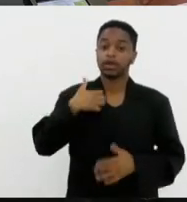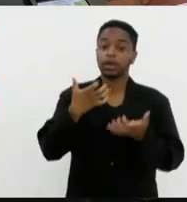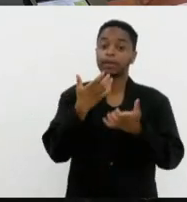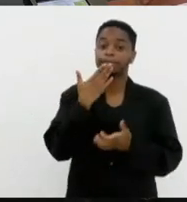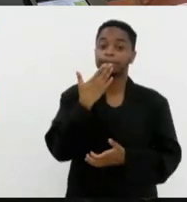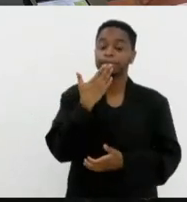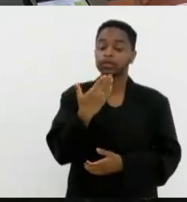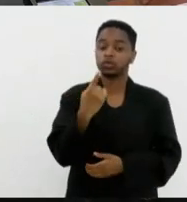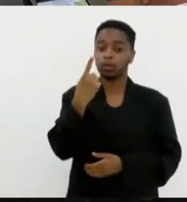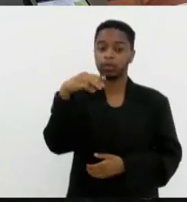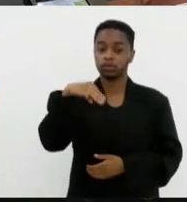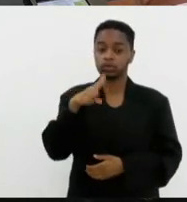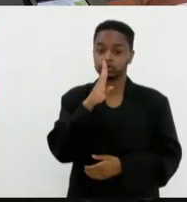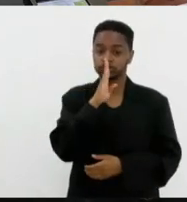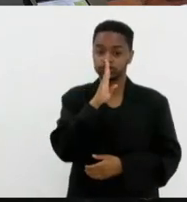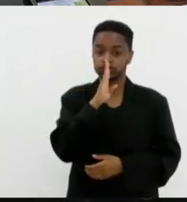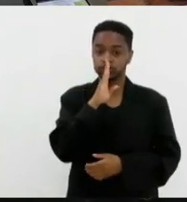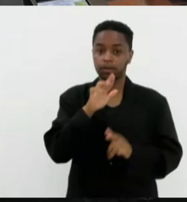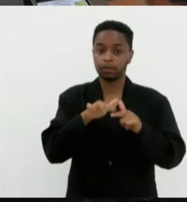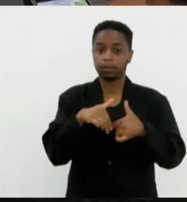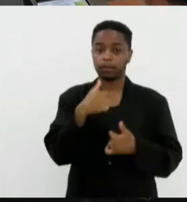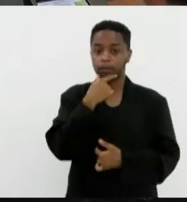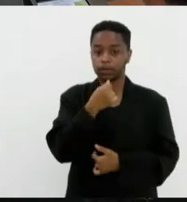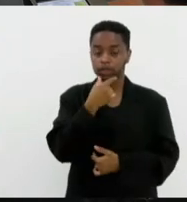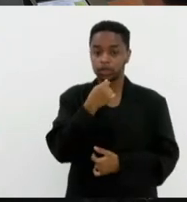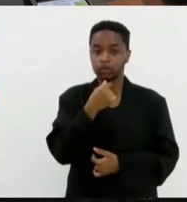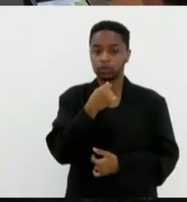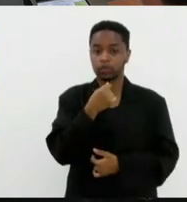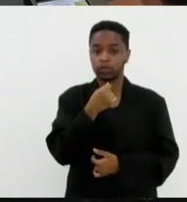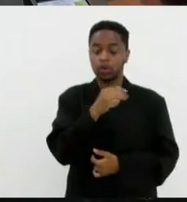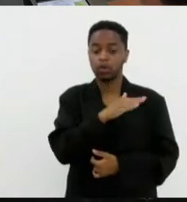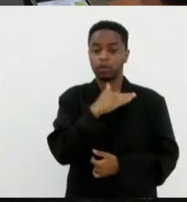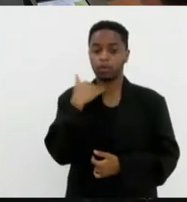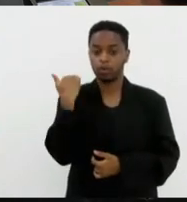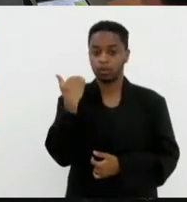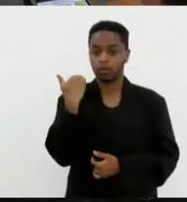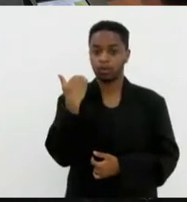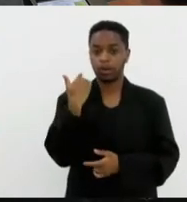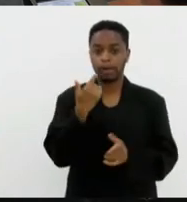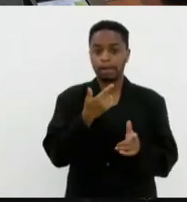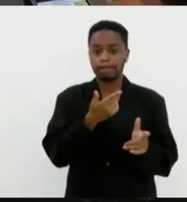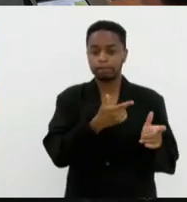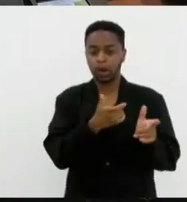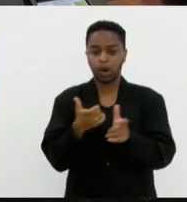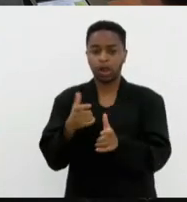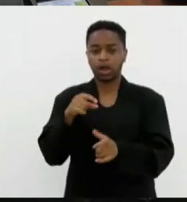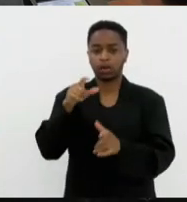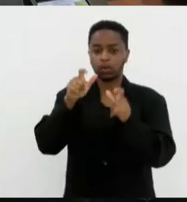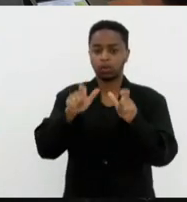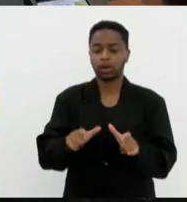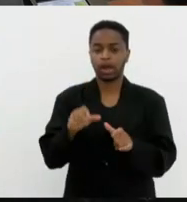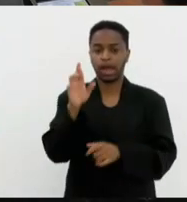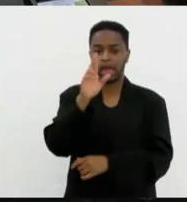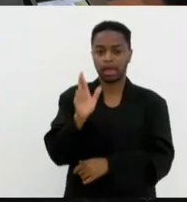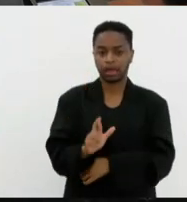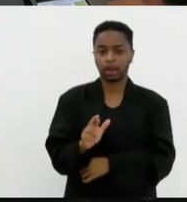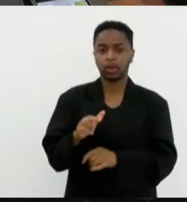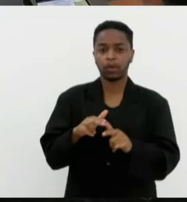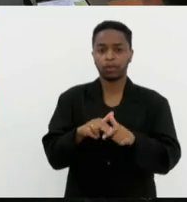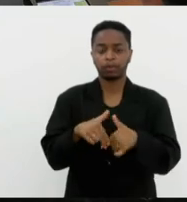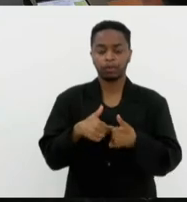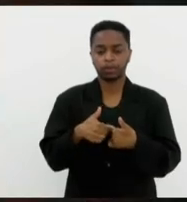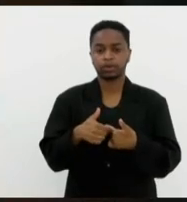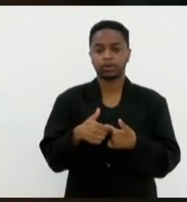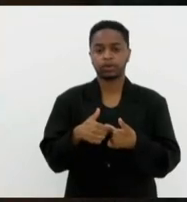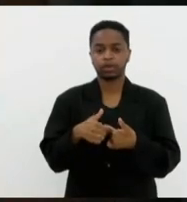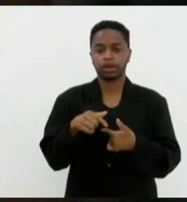de silêncio, se for possível, para o menino que foi assassinado brutalmente no recreio por um verme da sociedade, uma